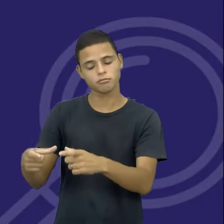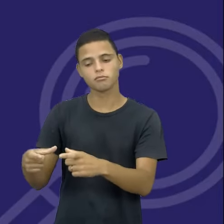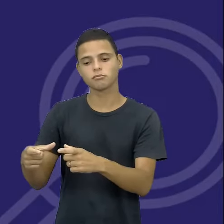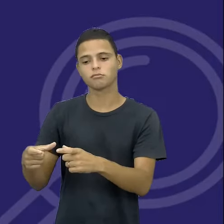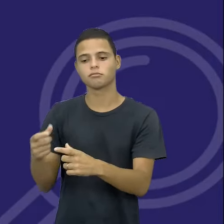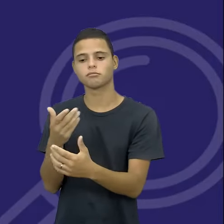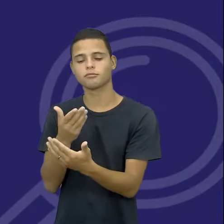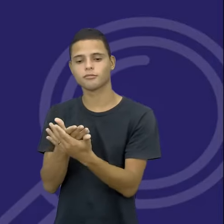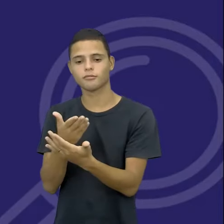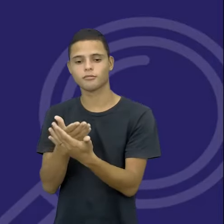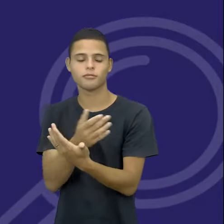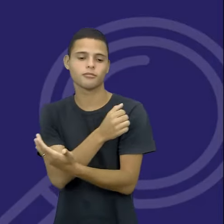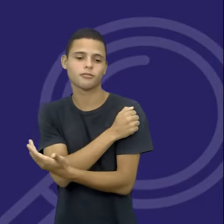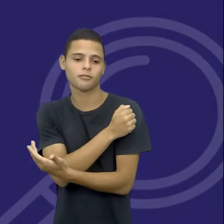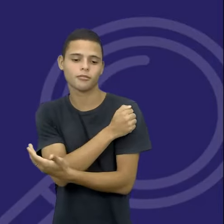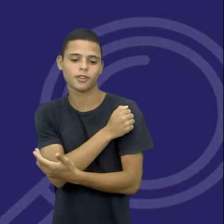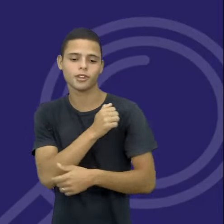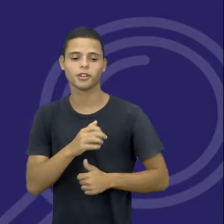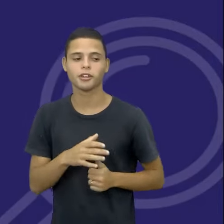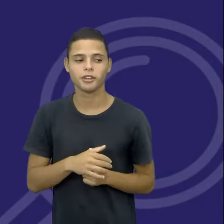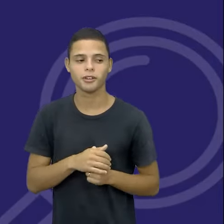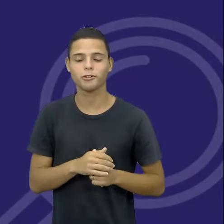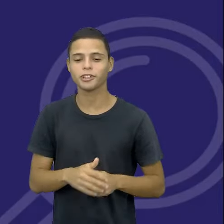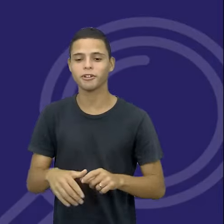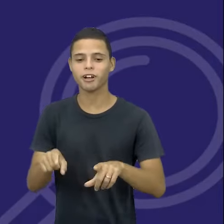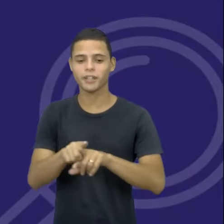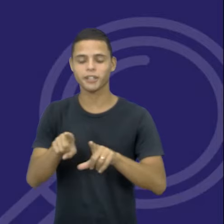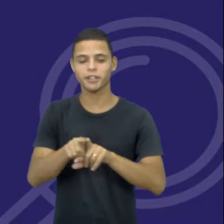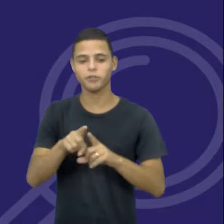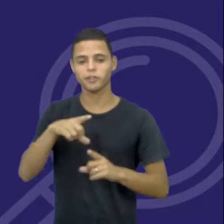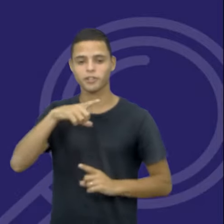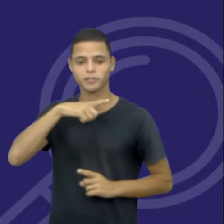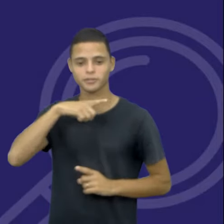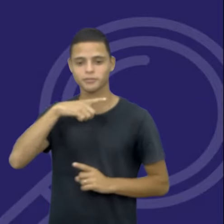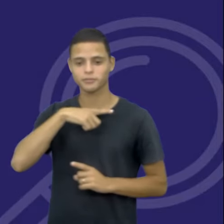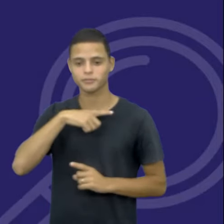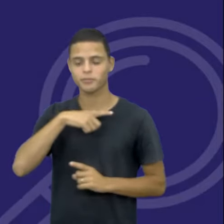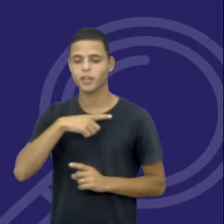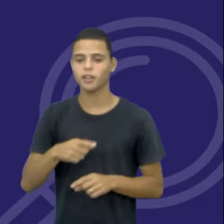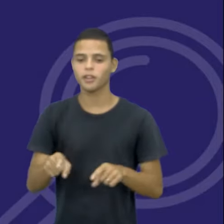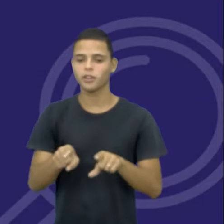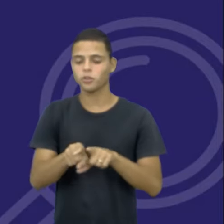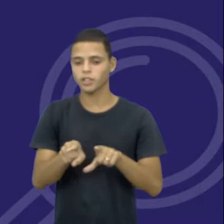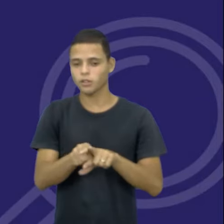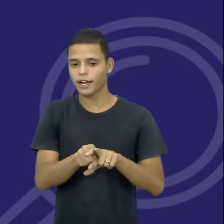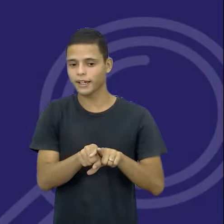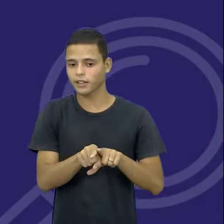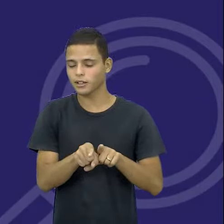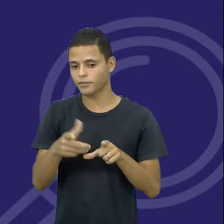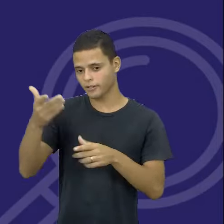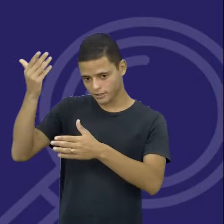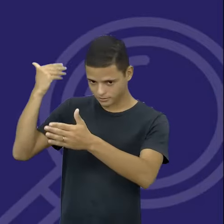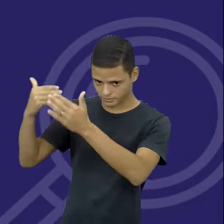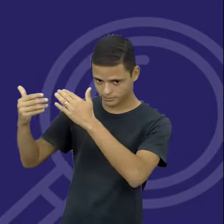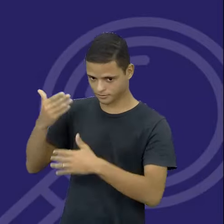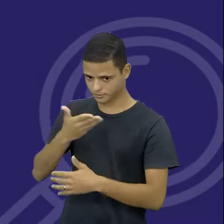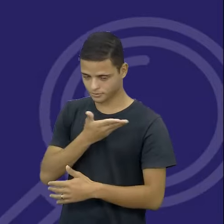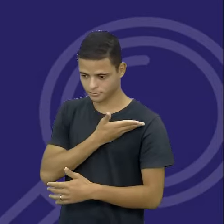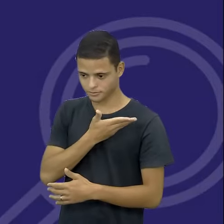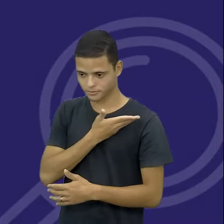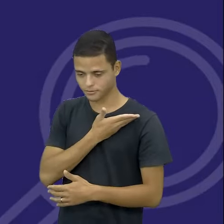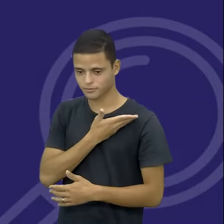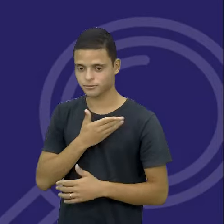os estudantes, né? Às vezes fazer uma perguntinha ou outra, né? Às vezes falar, olha o que aquele seu amigo está falando, tá?